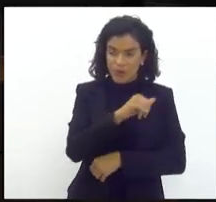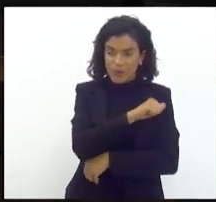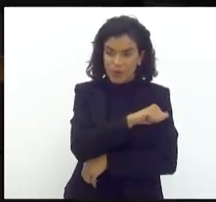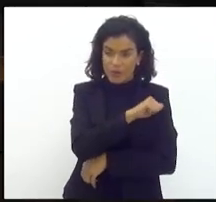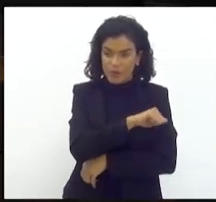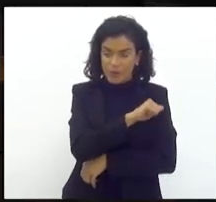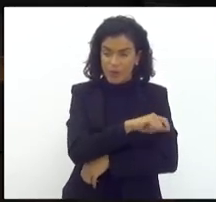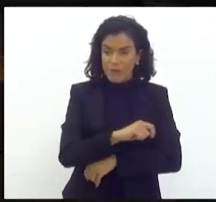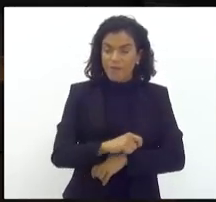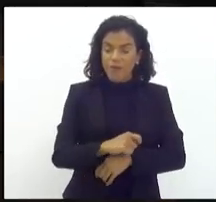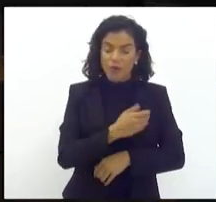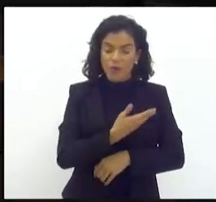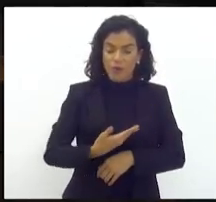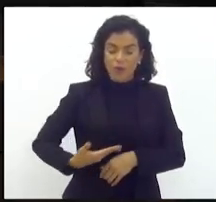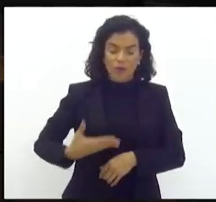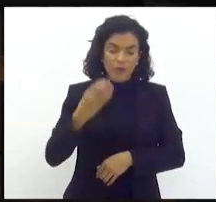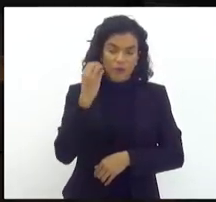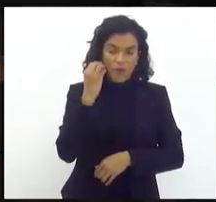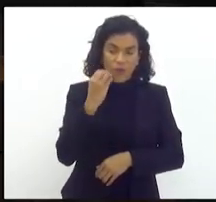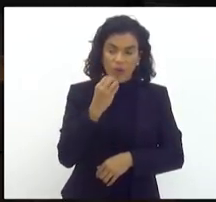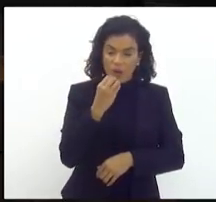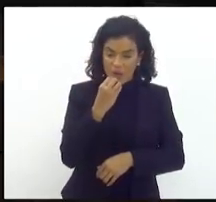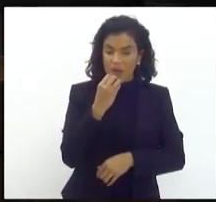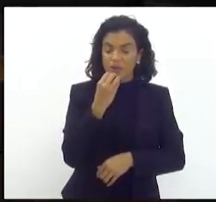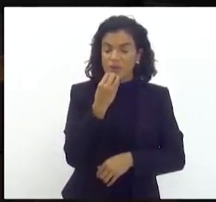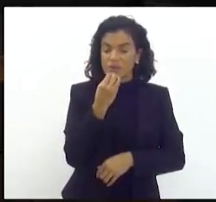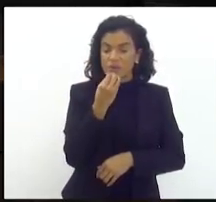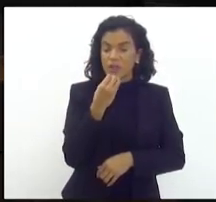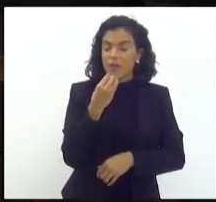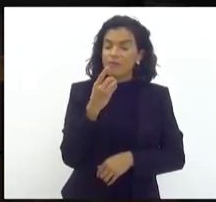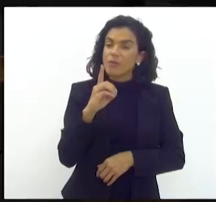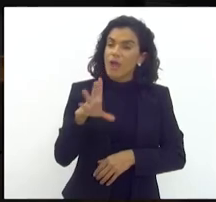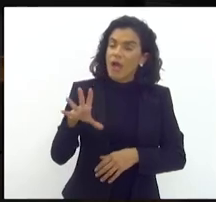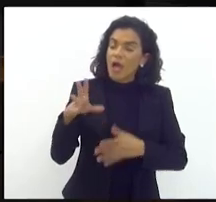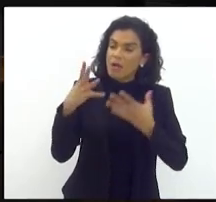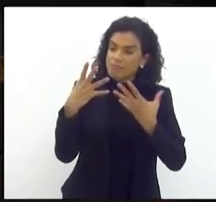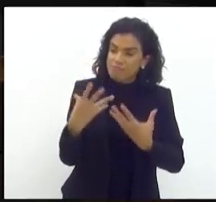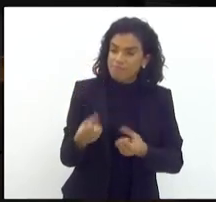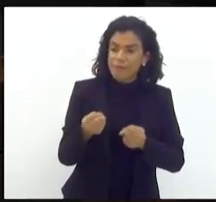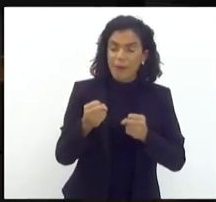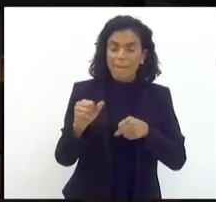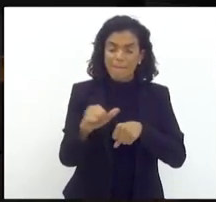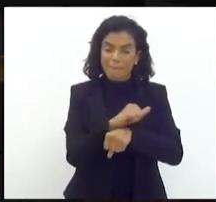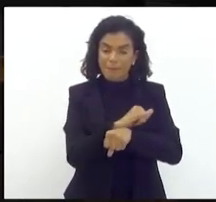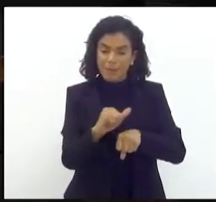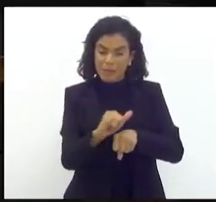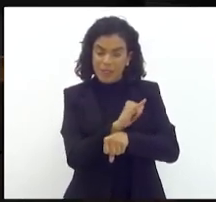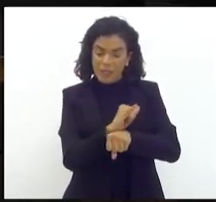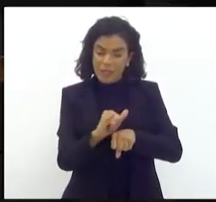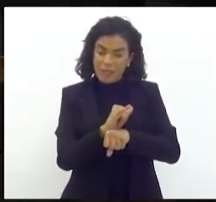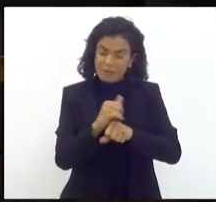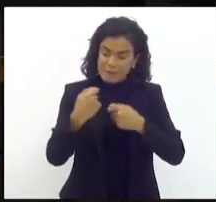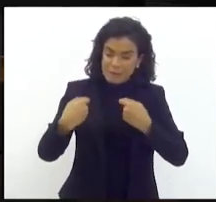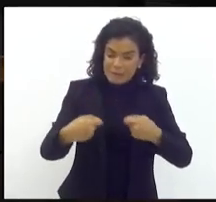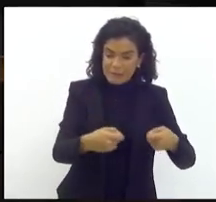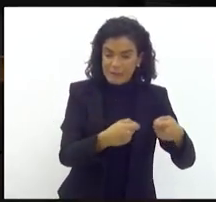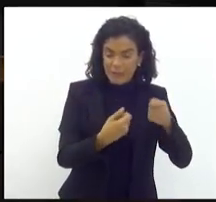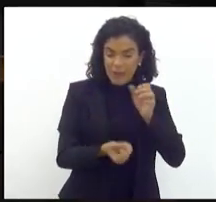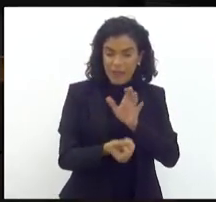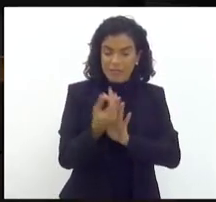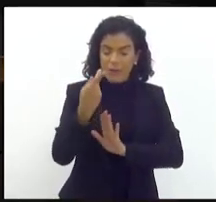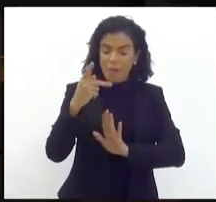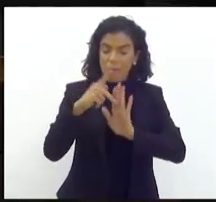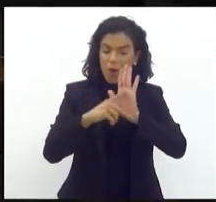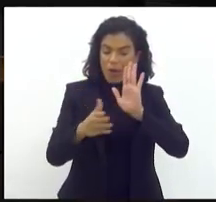Janeiro Governador Cláudio Bonfim de Castro e Silva adotar medidas necessárias para a criação de um programa de